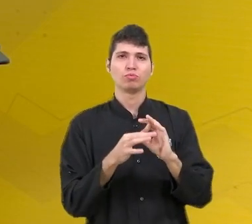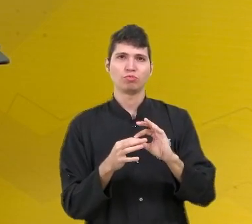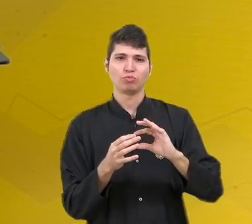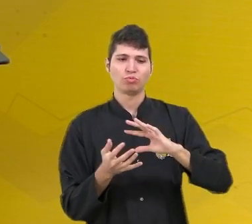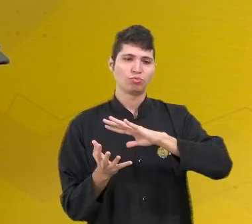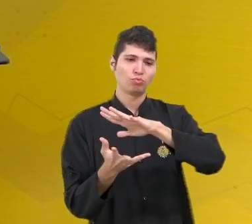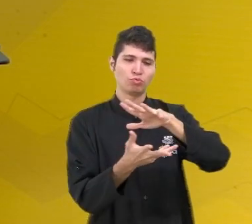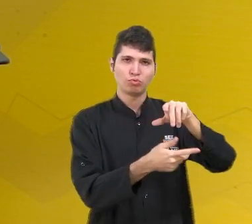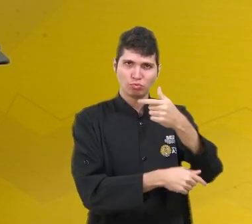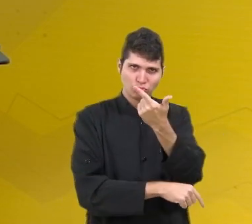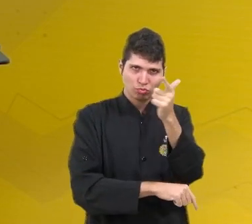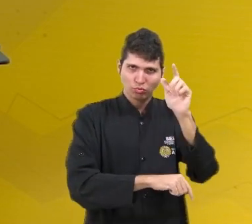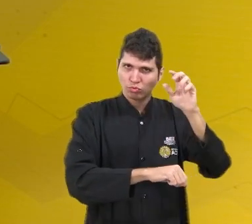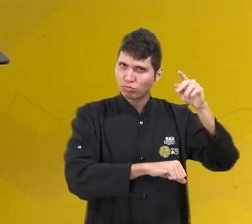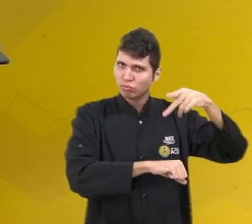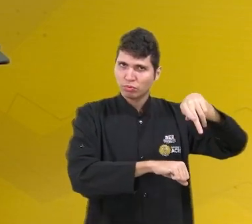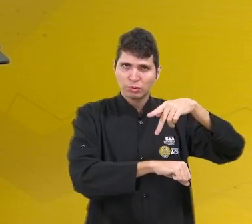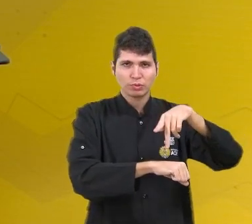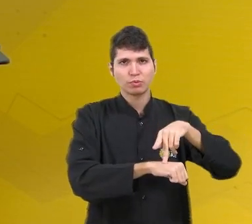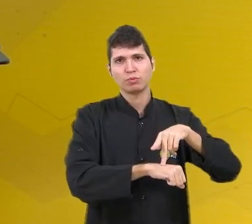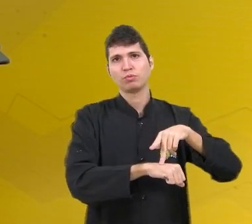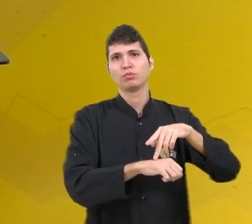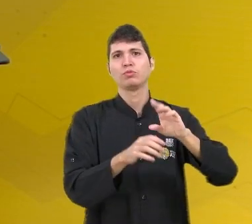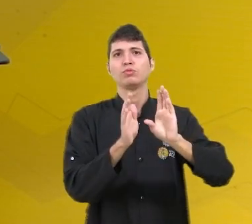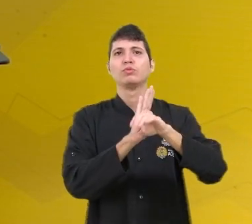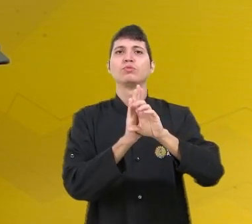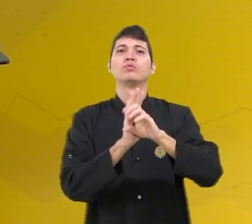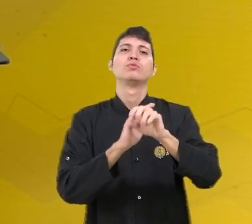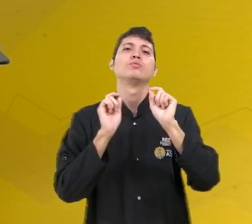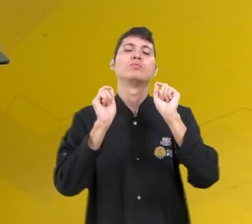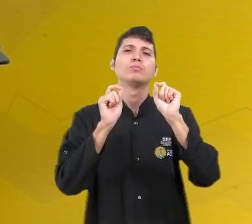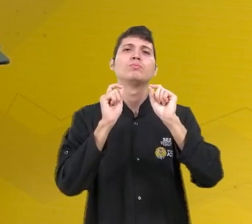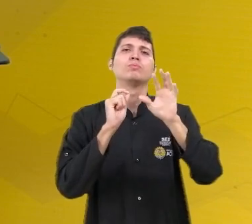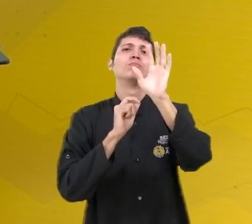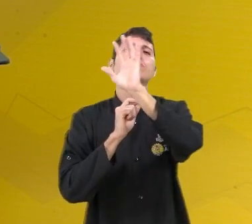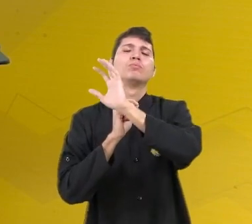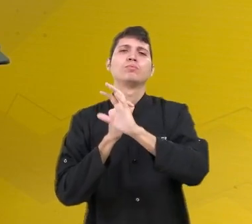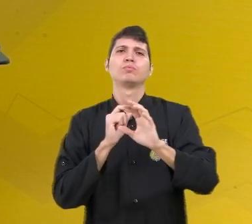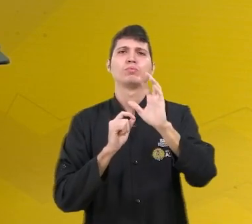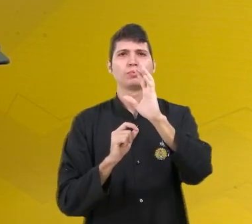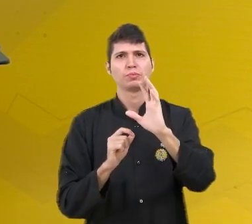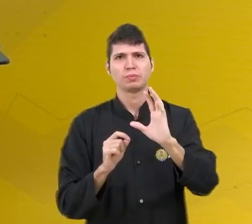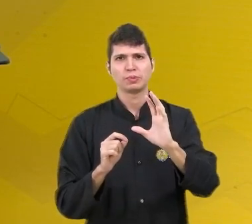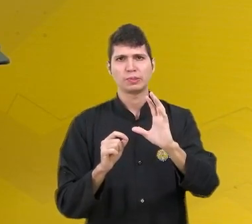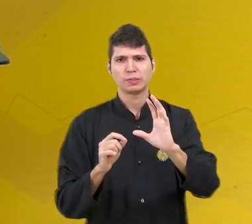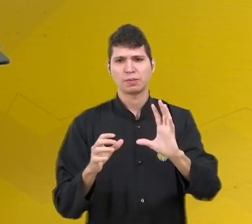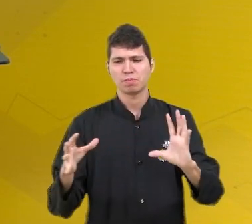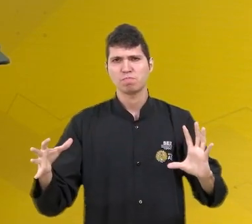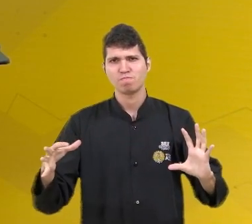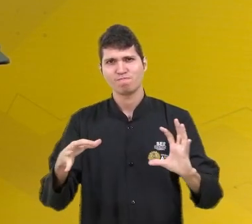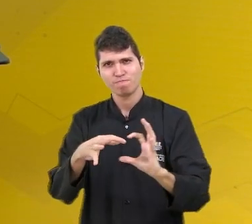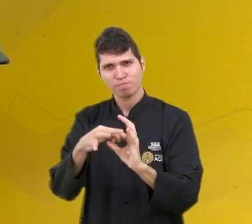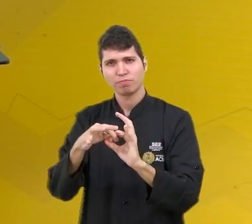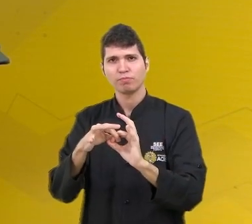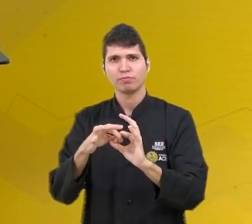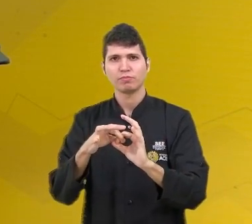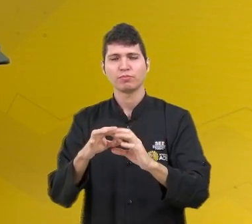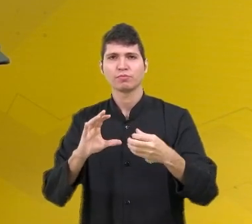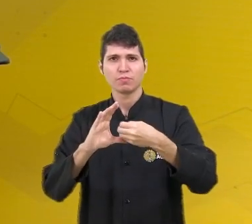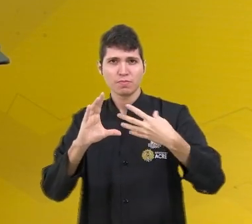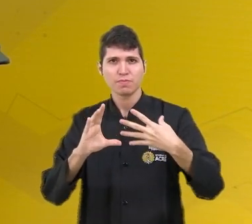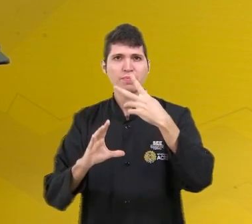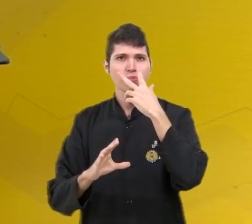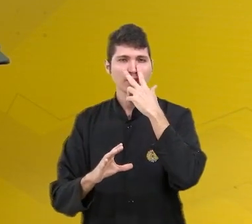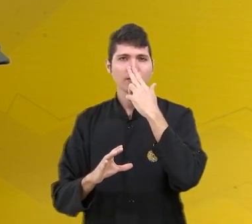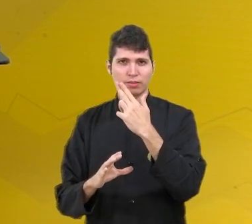outros países. Tá? Então, por conceito, o que seria essa regionalização? Reunir características aí semelhantes,